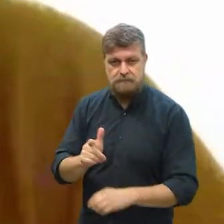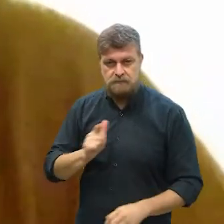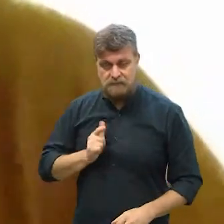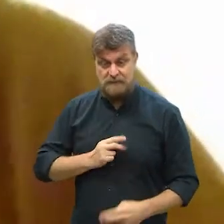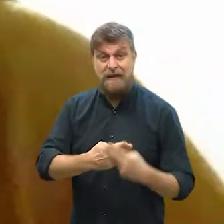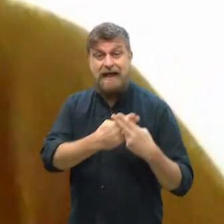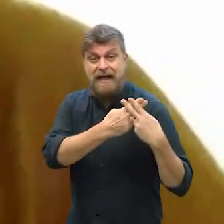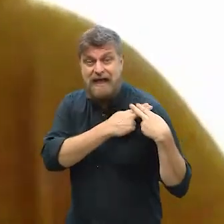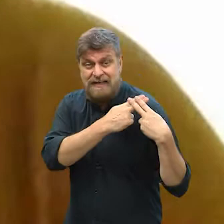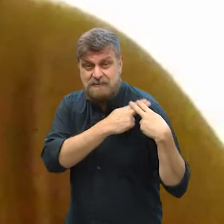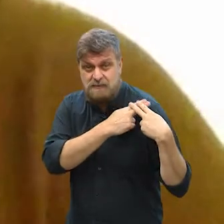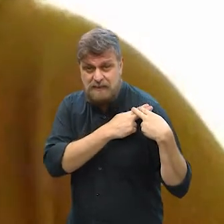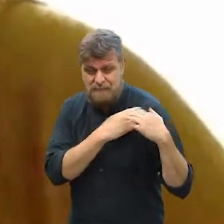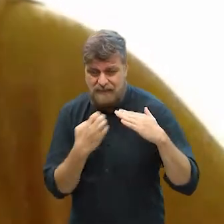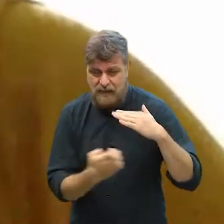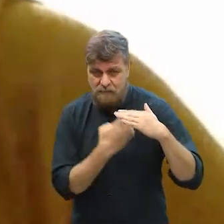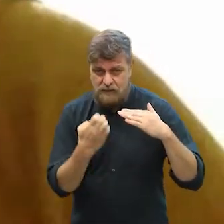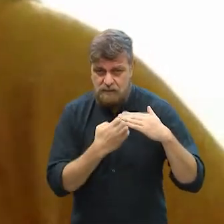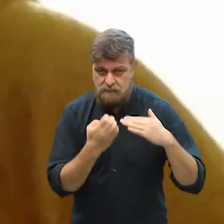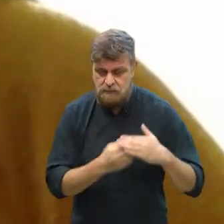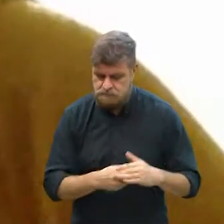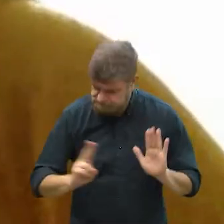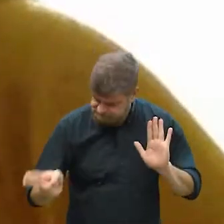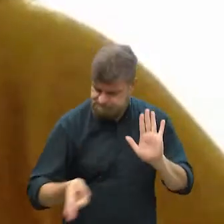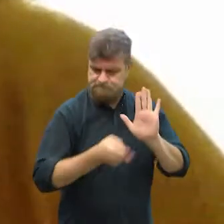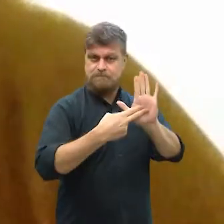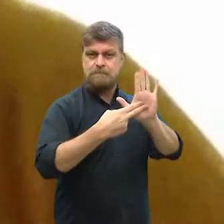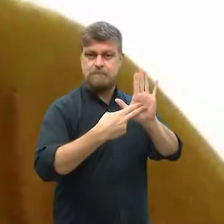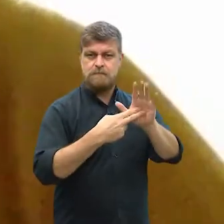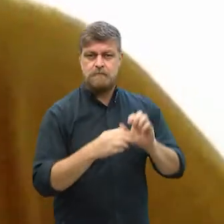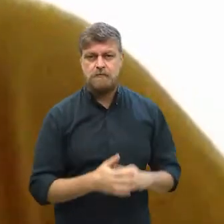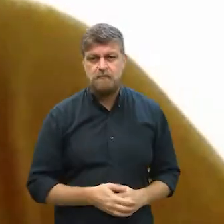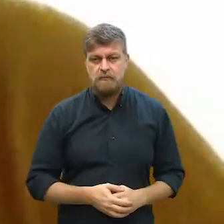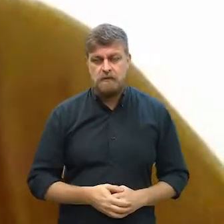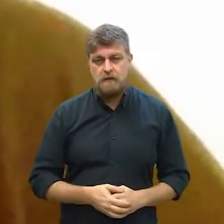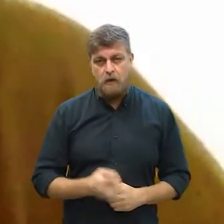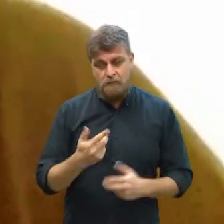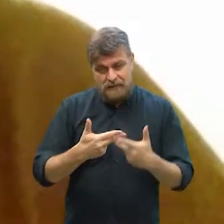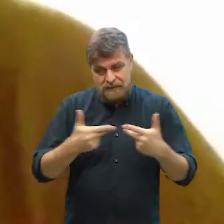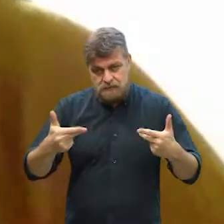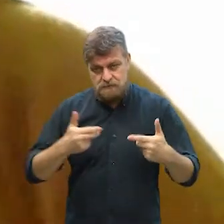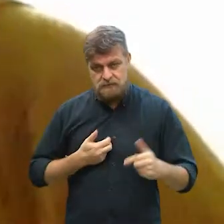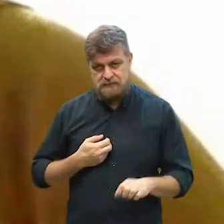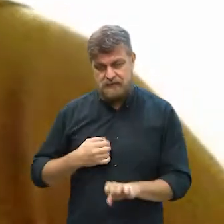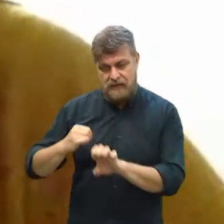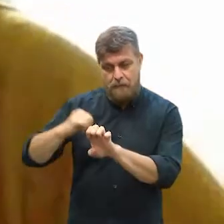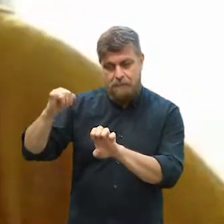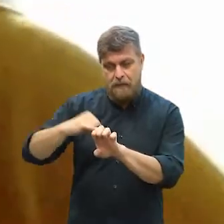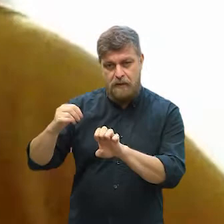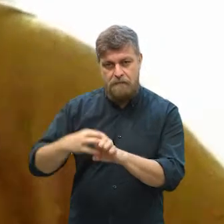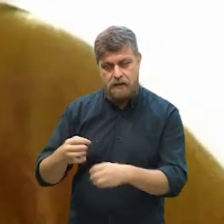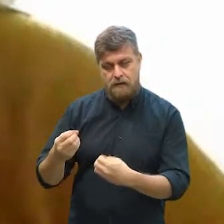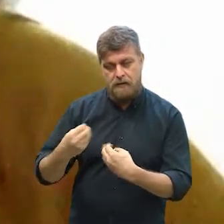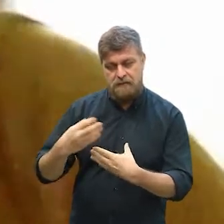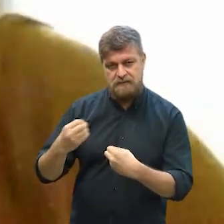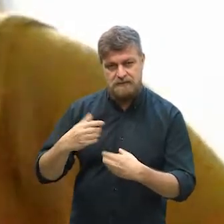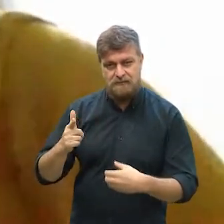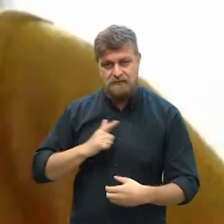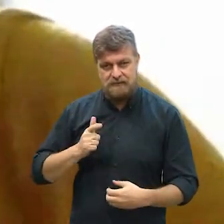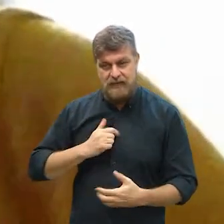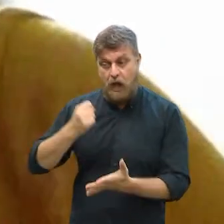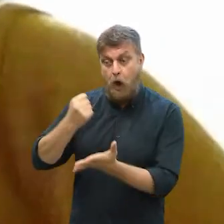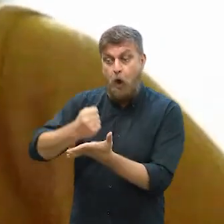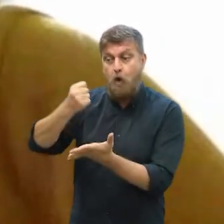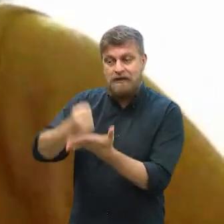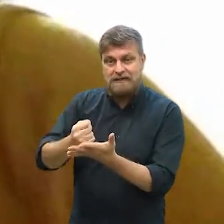do comprometimento com o negócio, com certeza não teria dado, assim. Então, uma das coisas que empreender me ensinou muito foi contratação